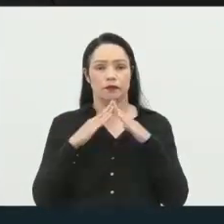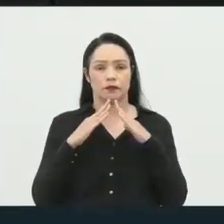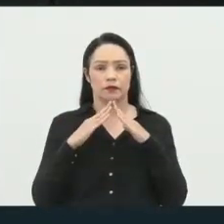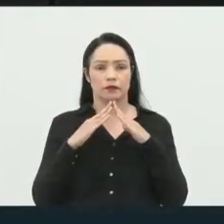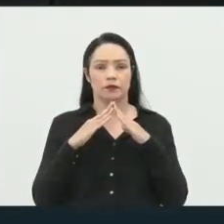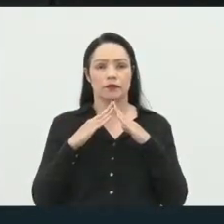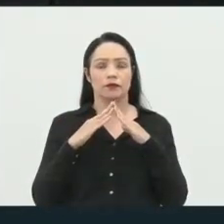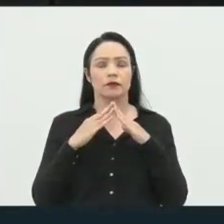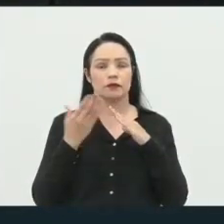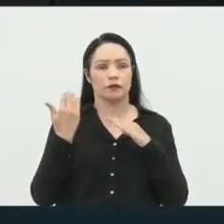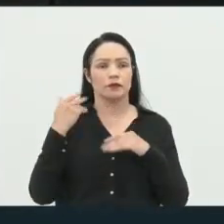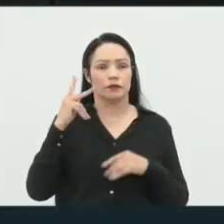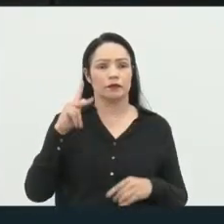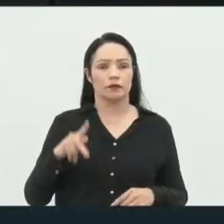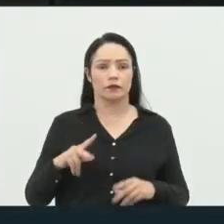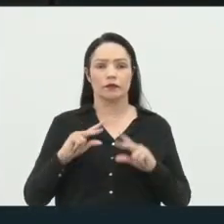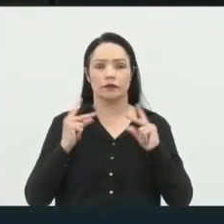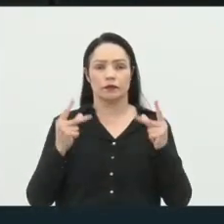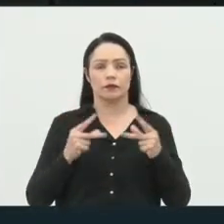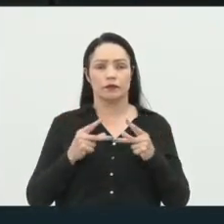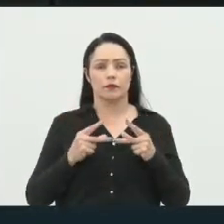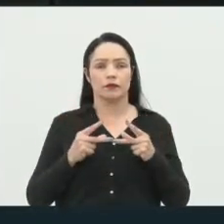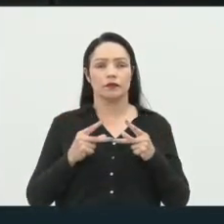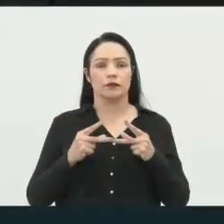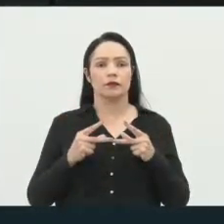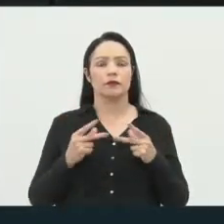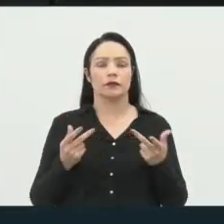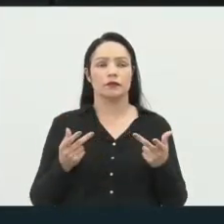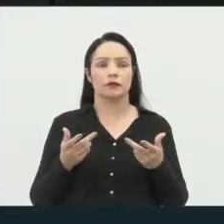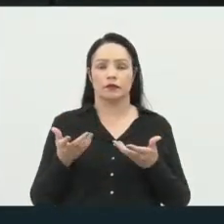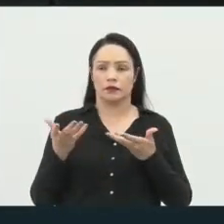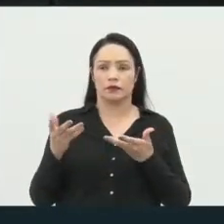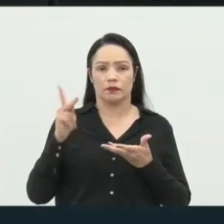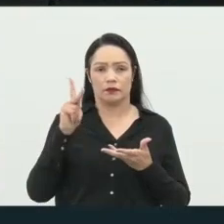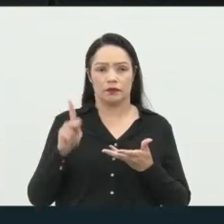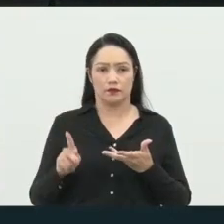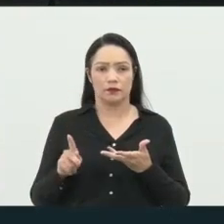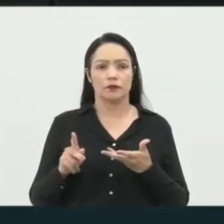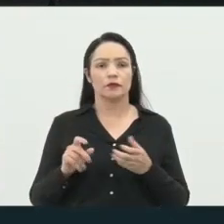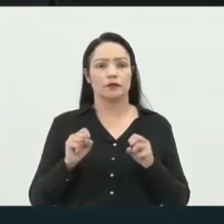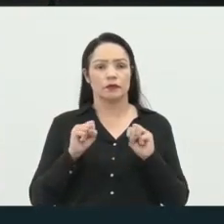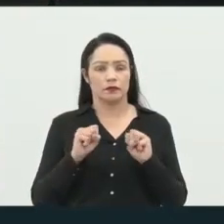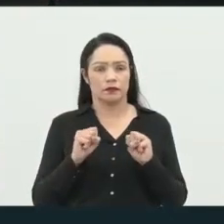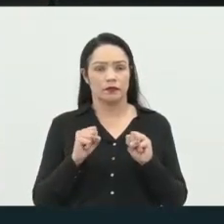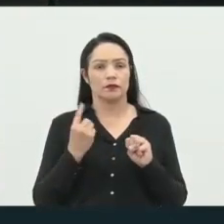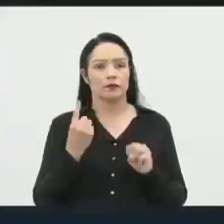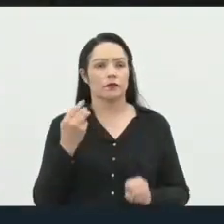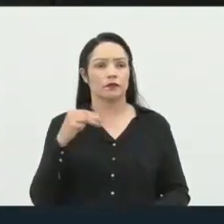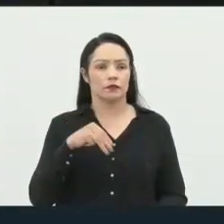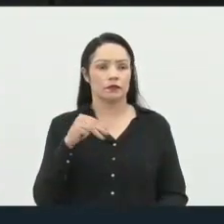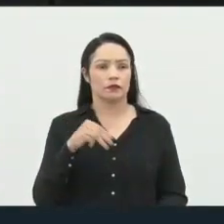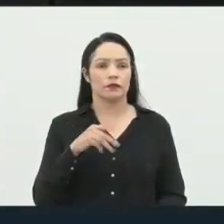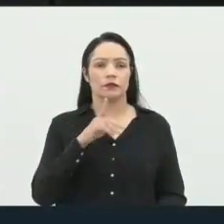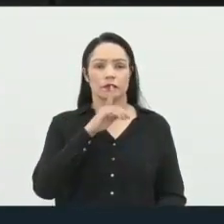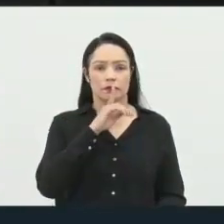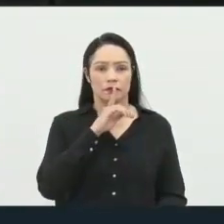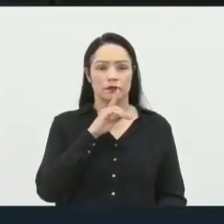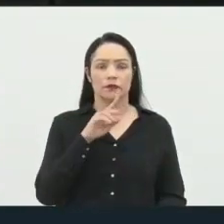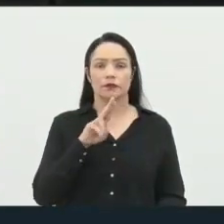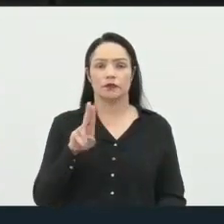lá da minha cidade e se fosse possível eu gostaria que o presidente fizesse um minuto de silêncio o nome dela é